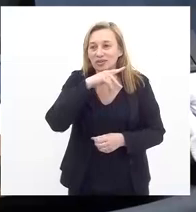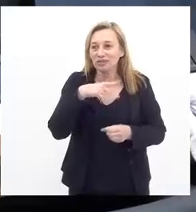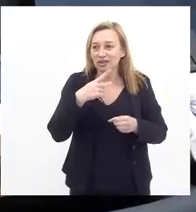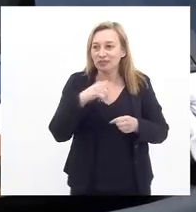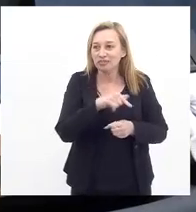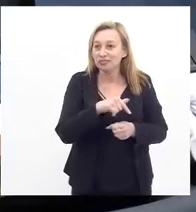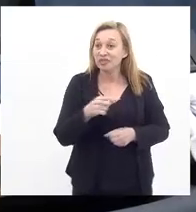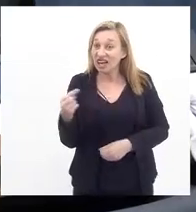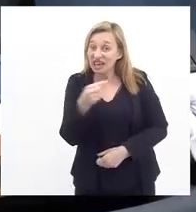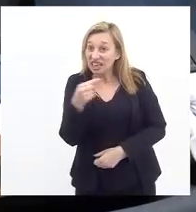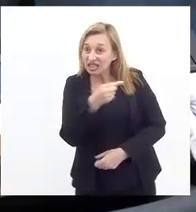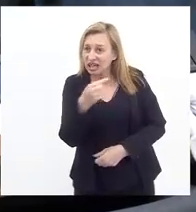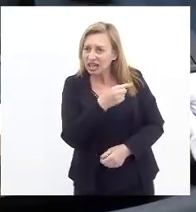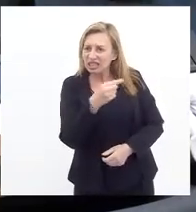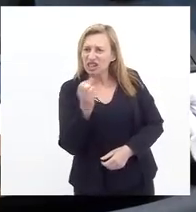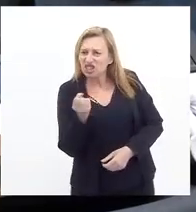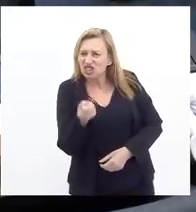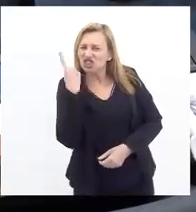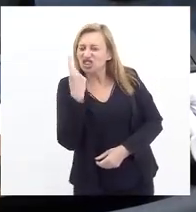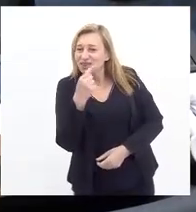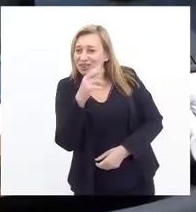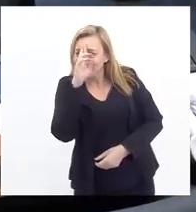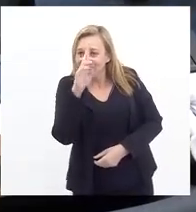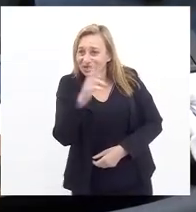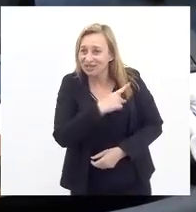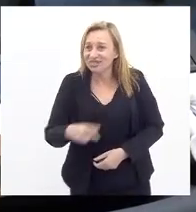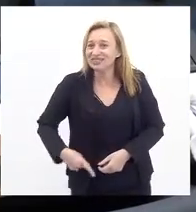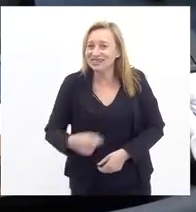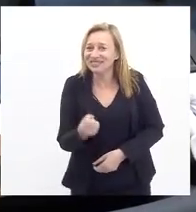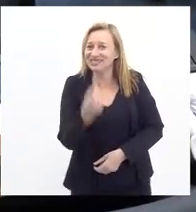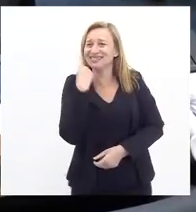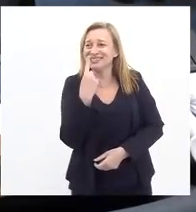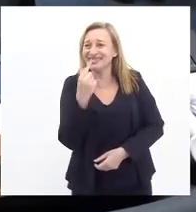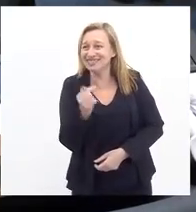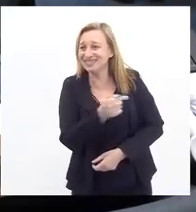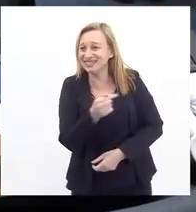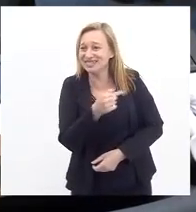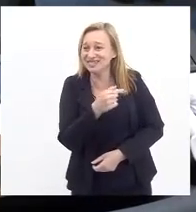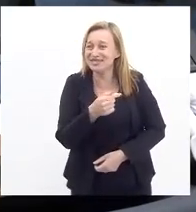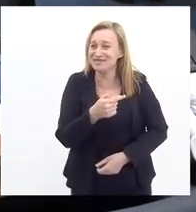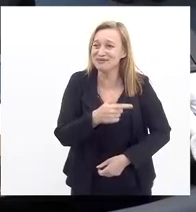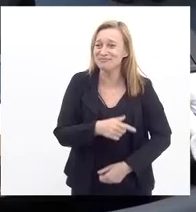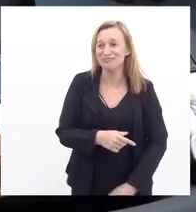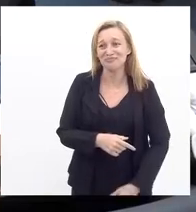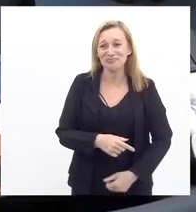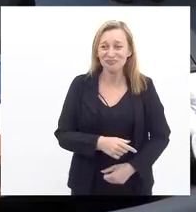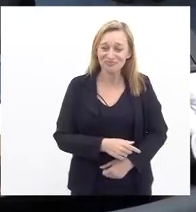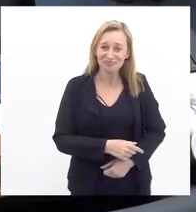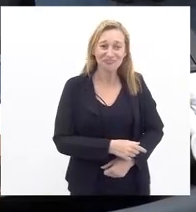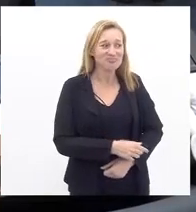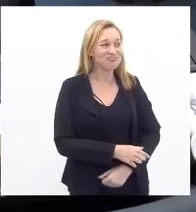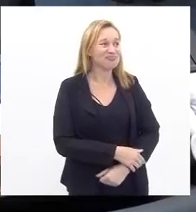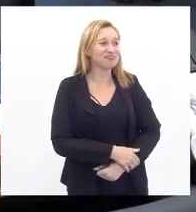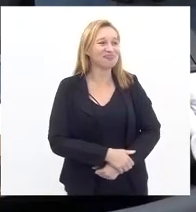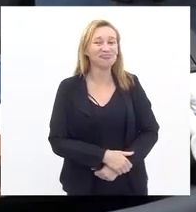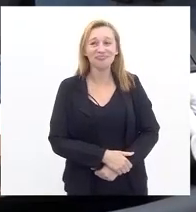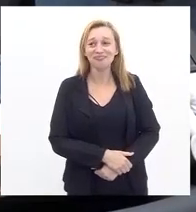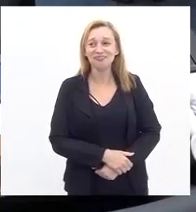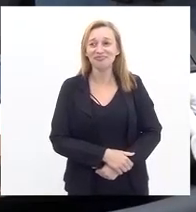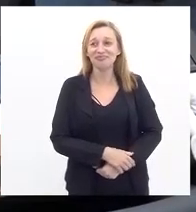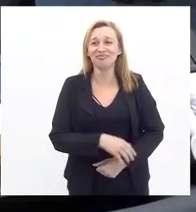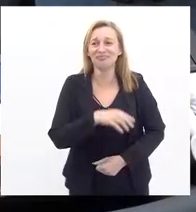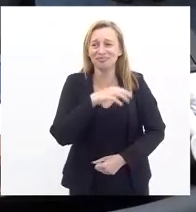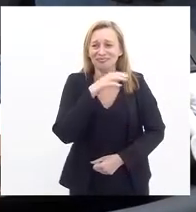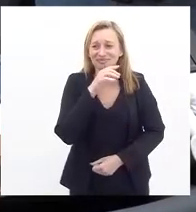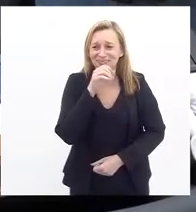aquele microfone tá estranho Presidente tá muito estranho né Ah tá